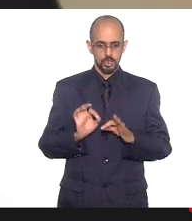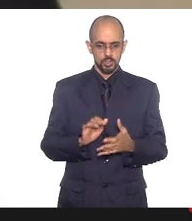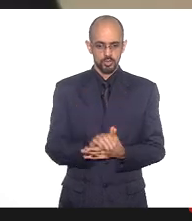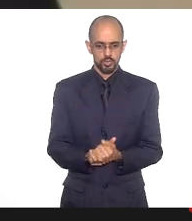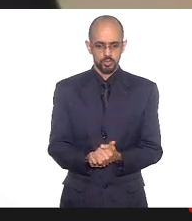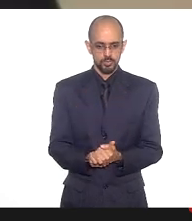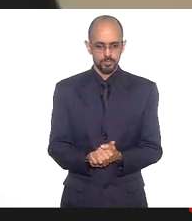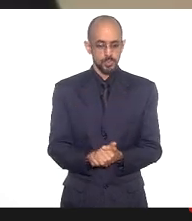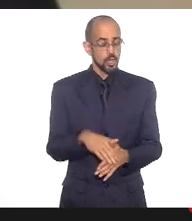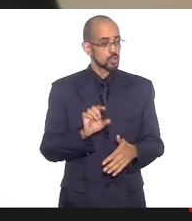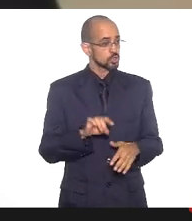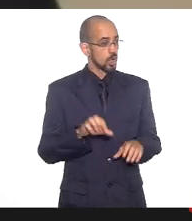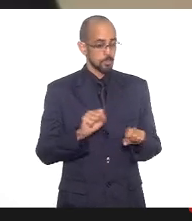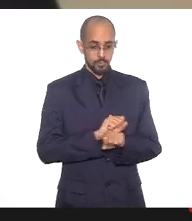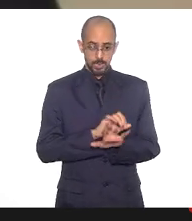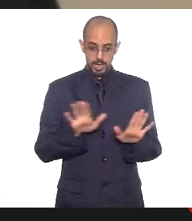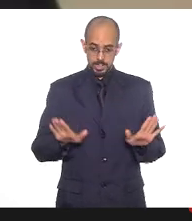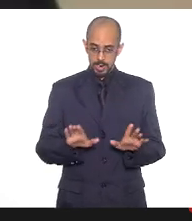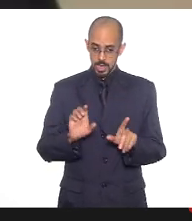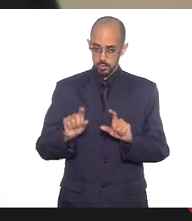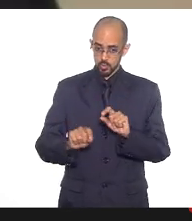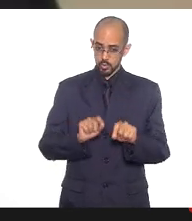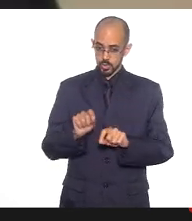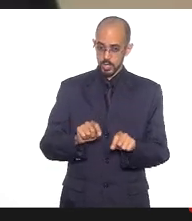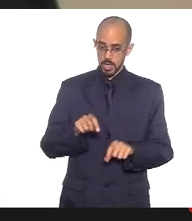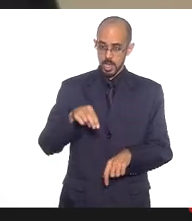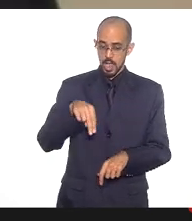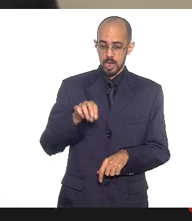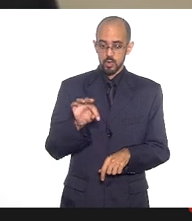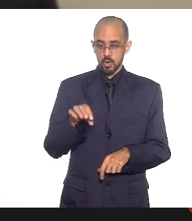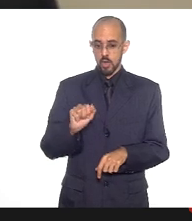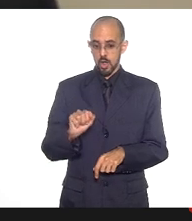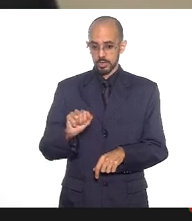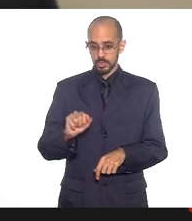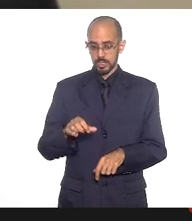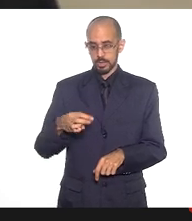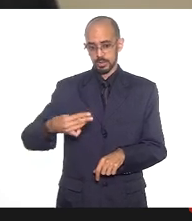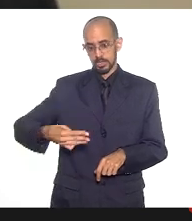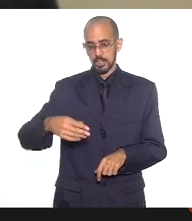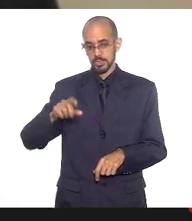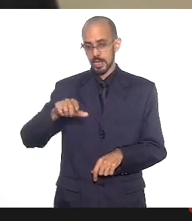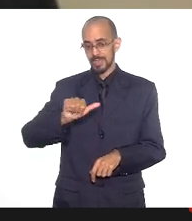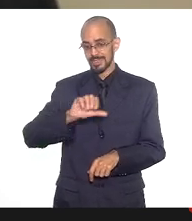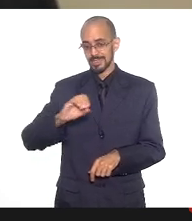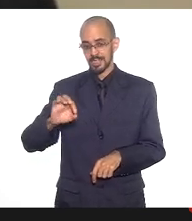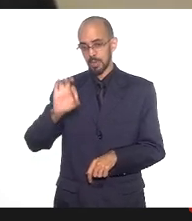Só para esclarecer, a Rota 3 ela é 100% da Petrobras, então...